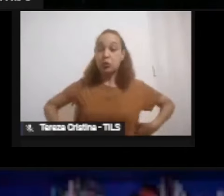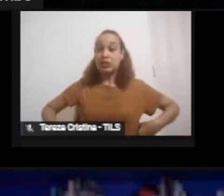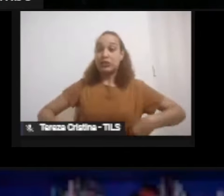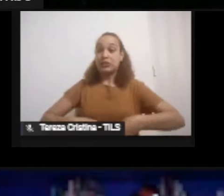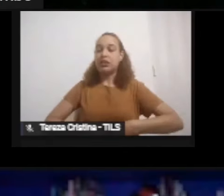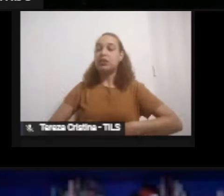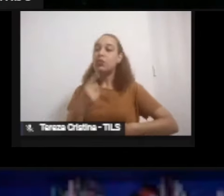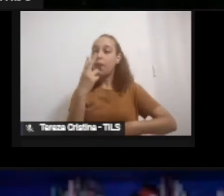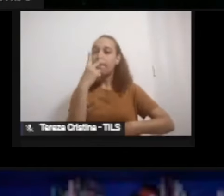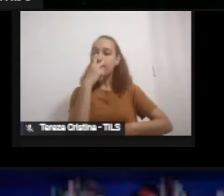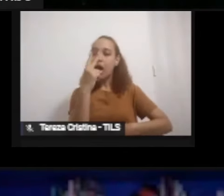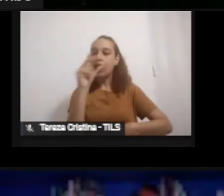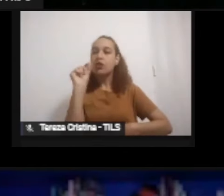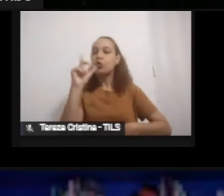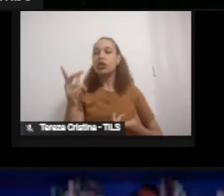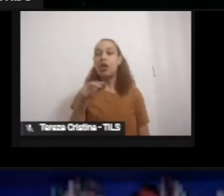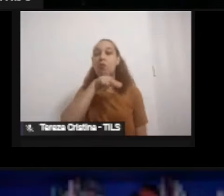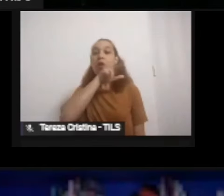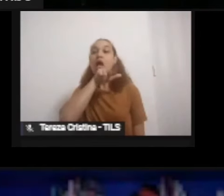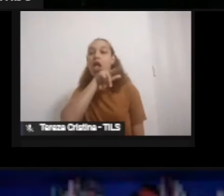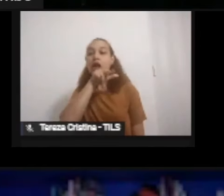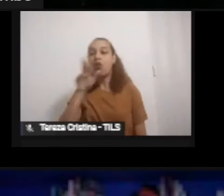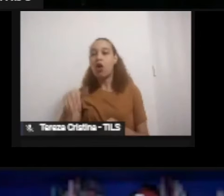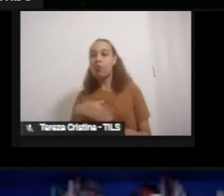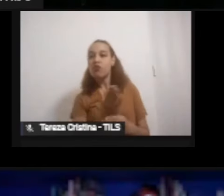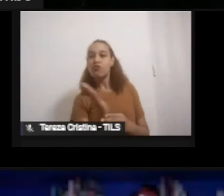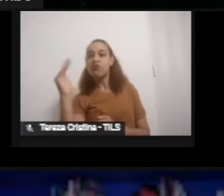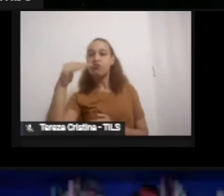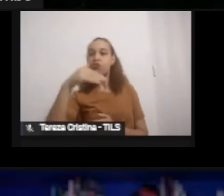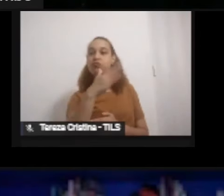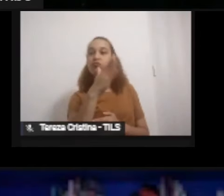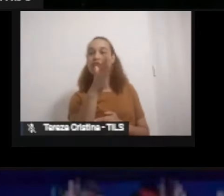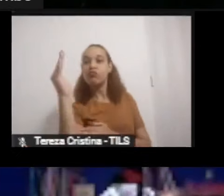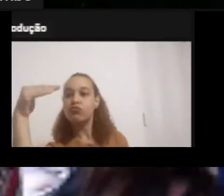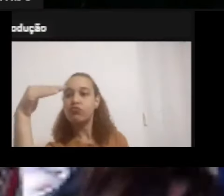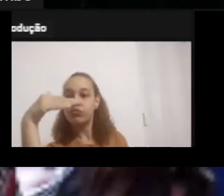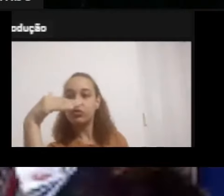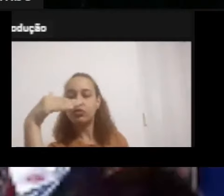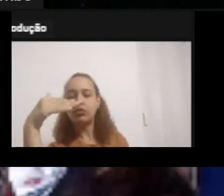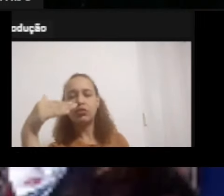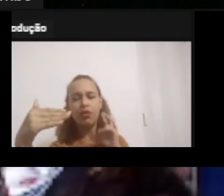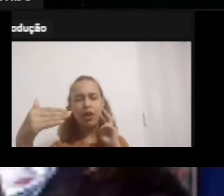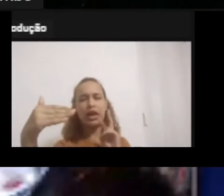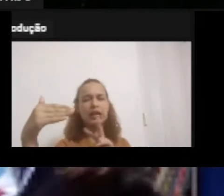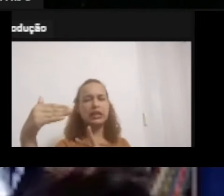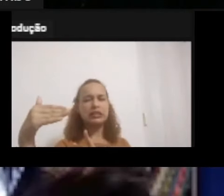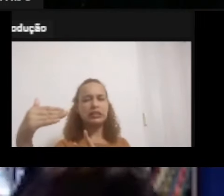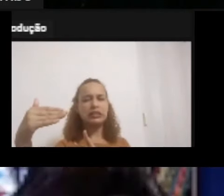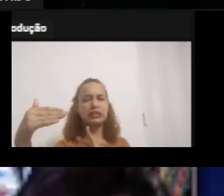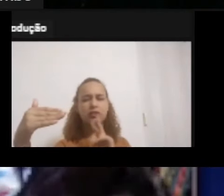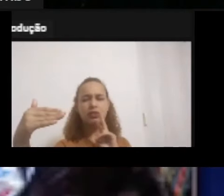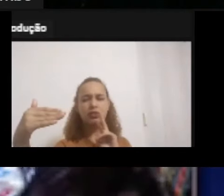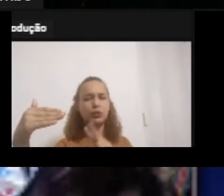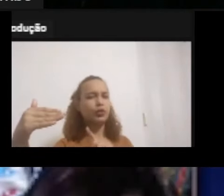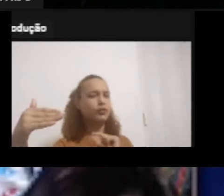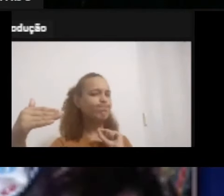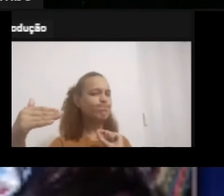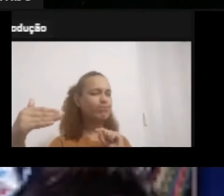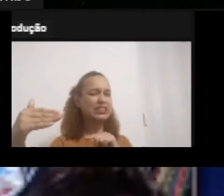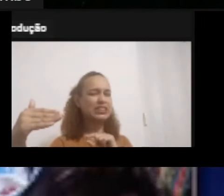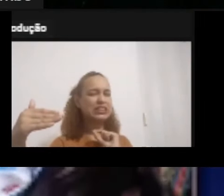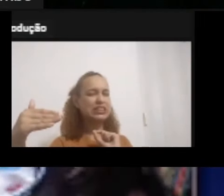tá ali numa posição realmente de algo. Tem algo ali que sugere uma